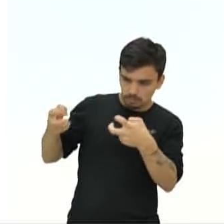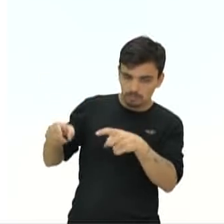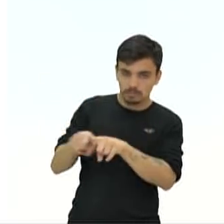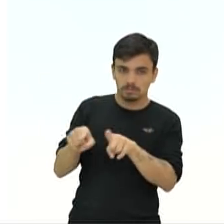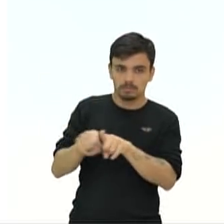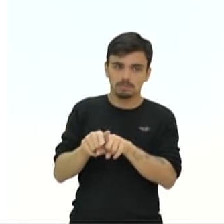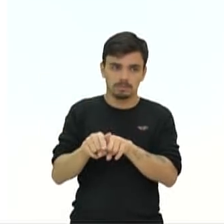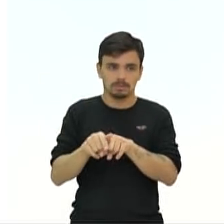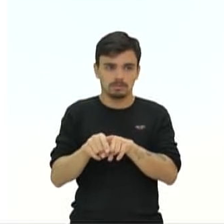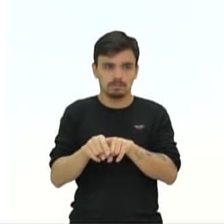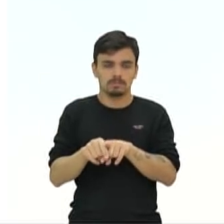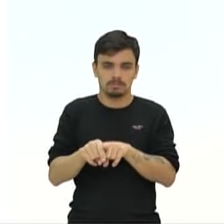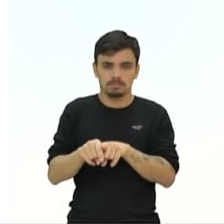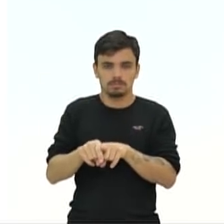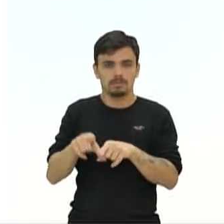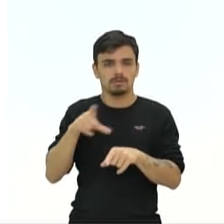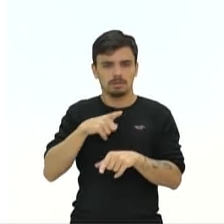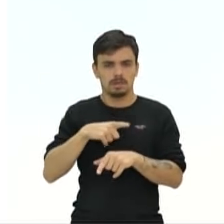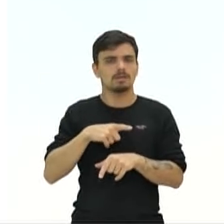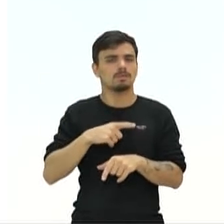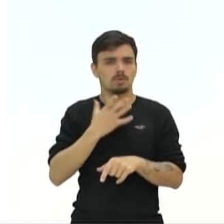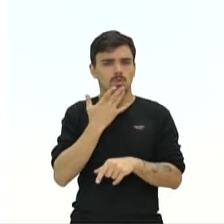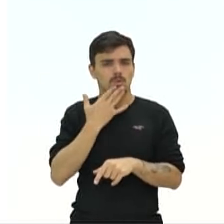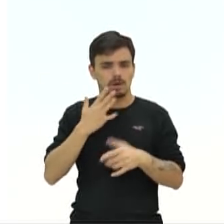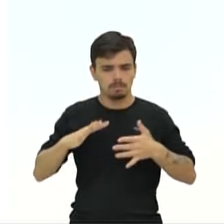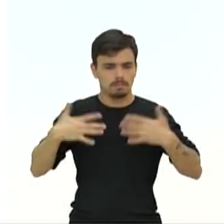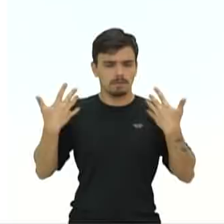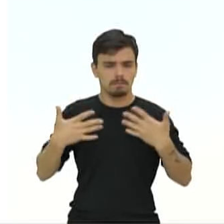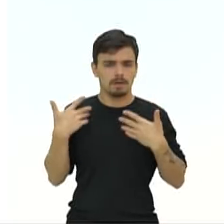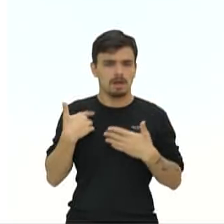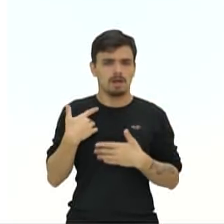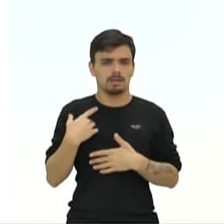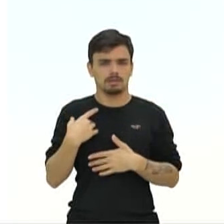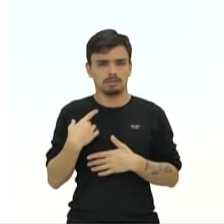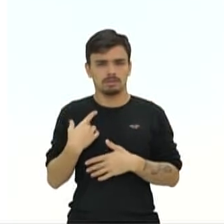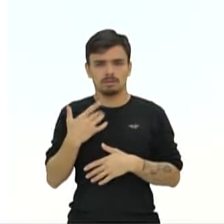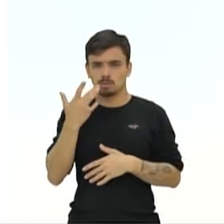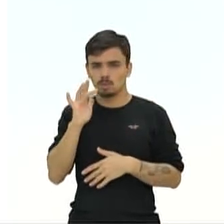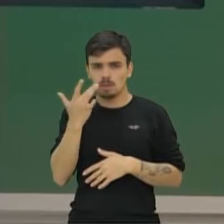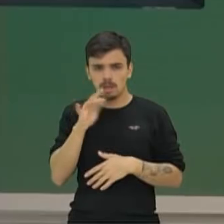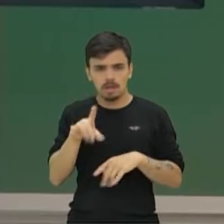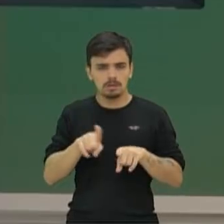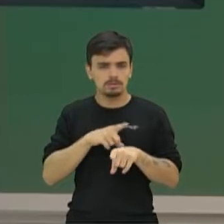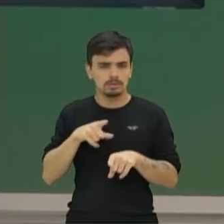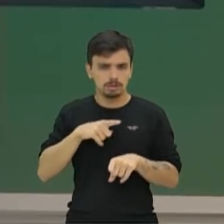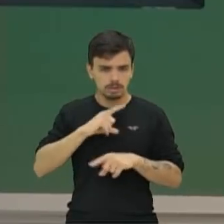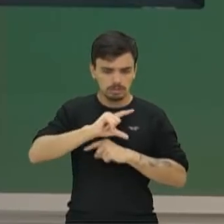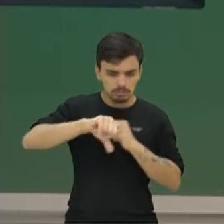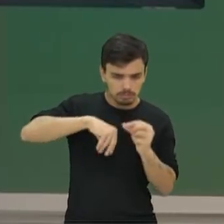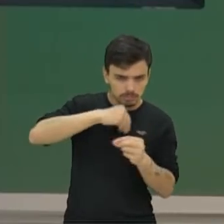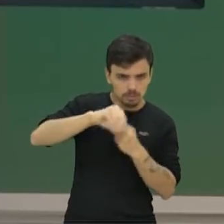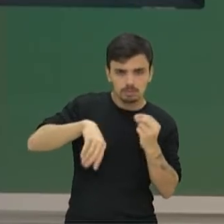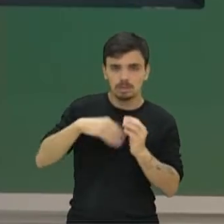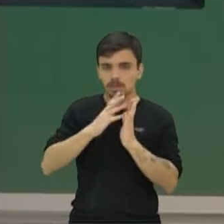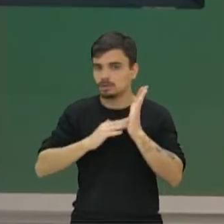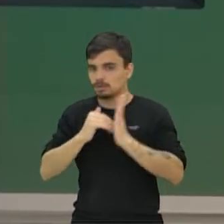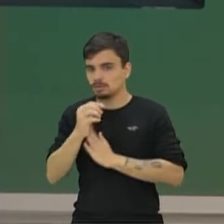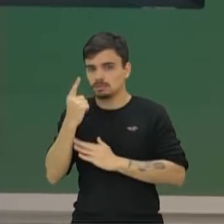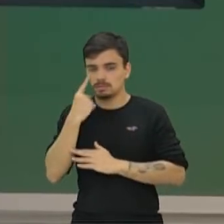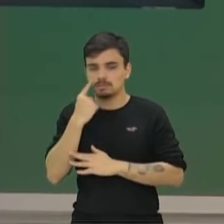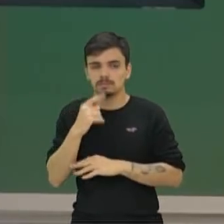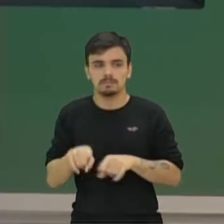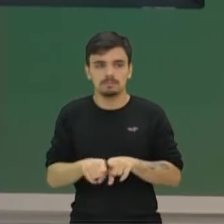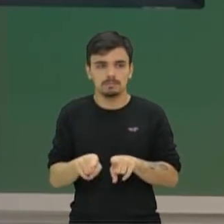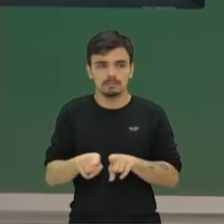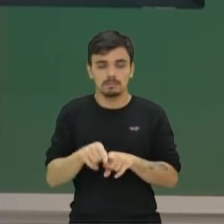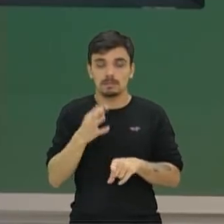E cores alegres, o dourado, né? Esse dourado, não existia uma tinta dessa cor, eles tinham que fazer misturas, né? Olha, a cor de ocre,